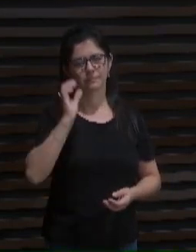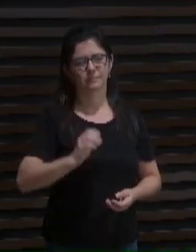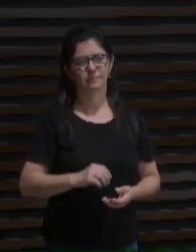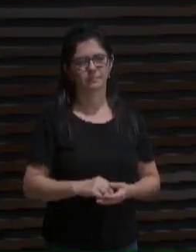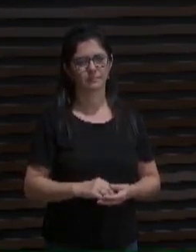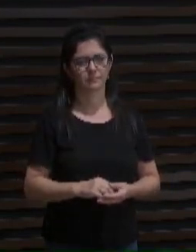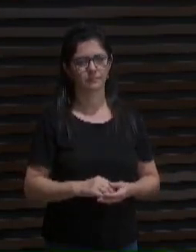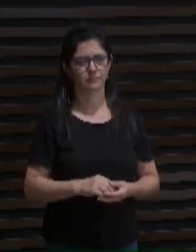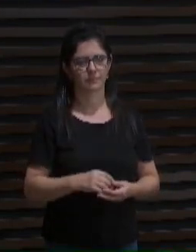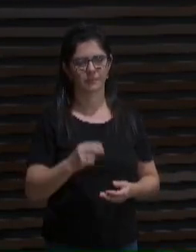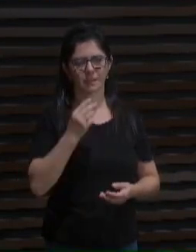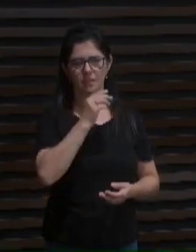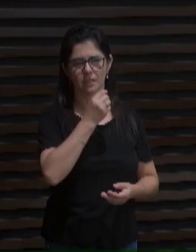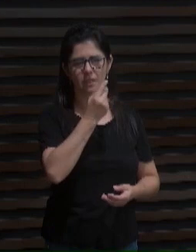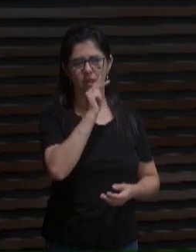Hebreus 4,16,